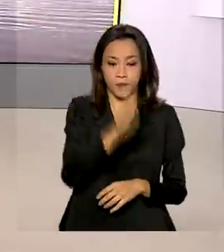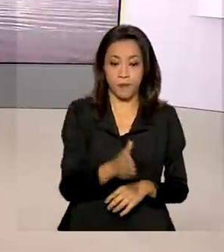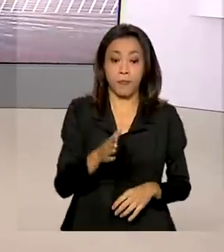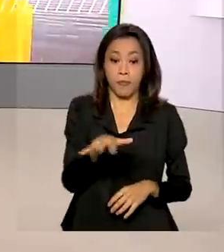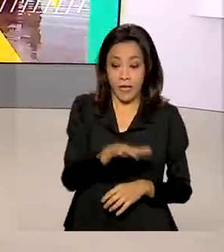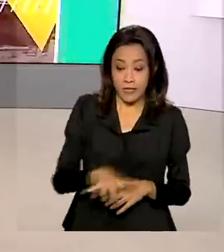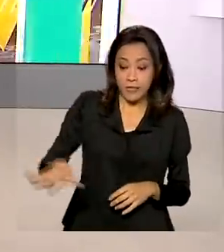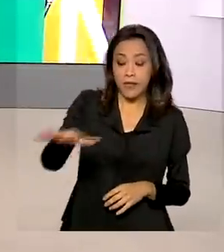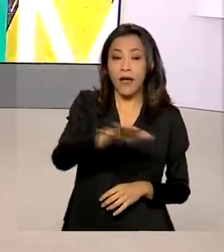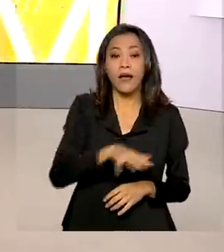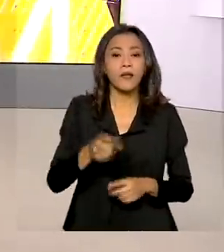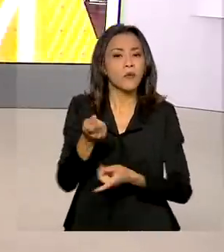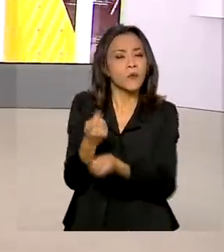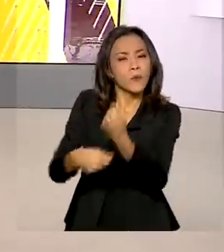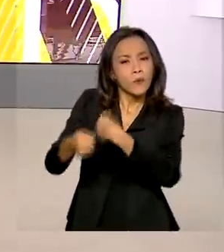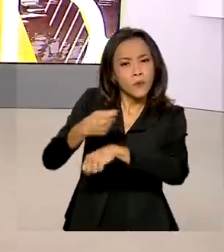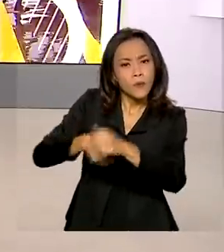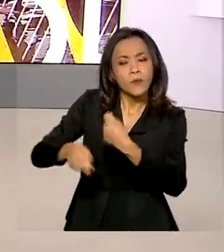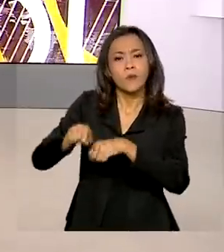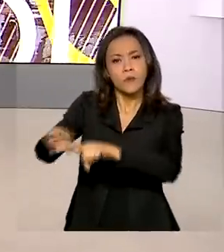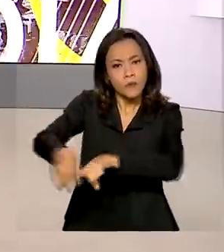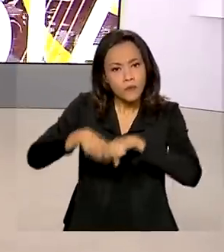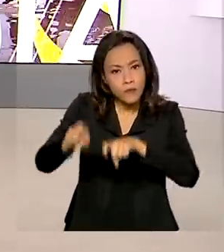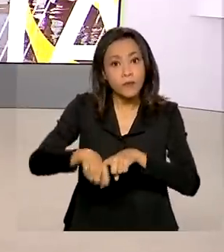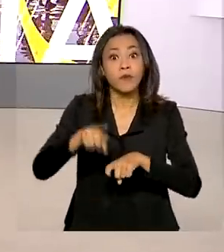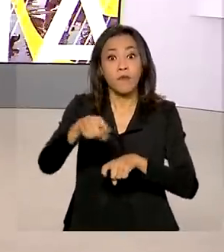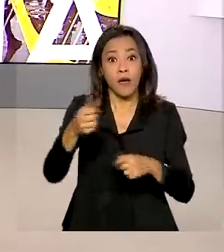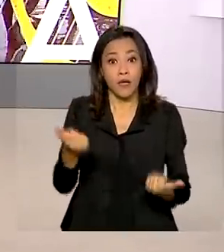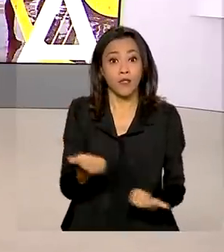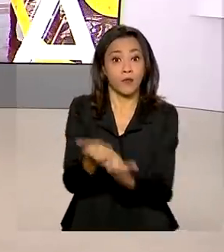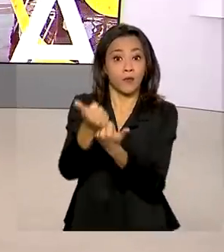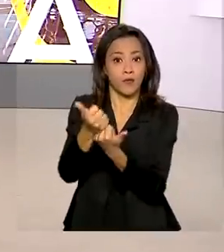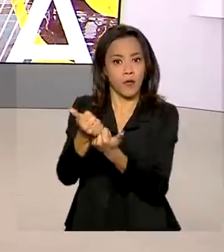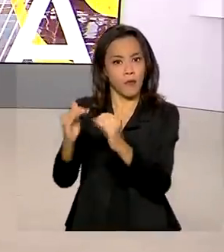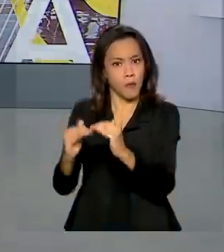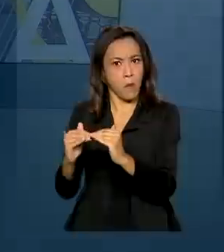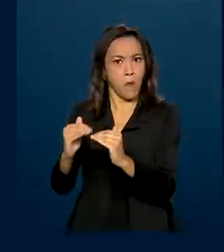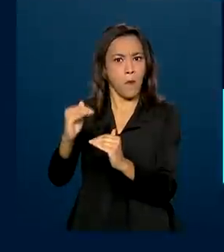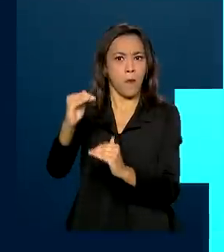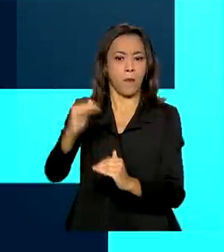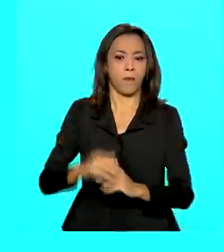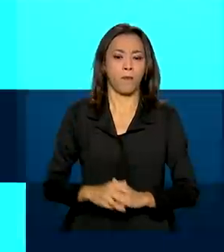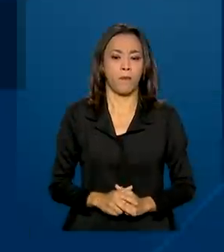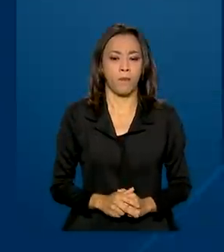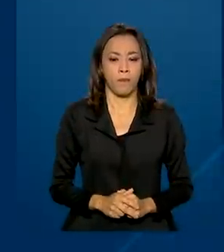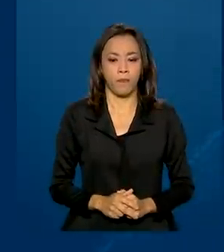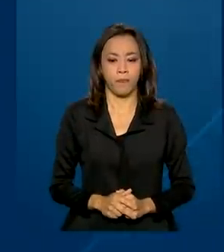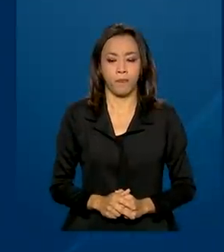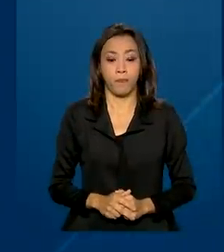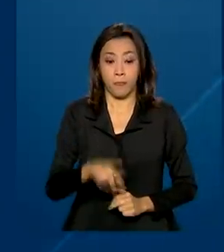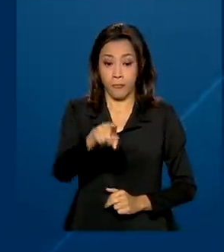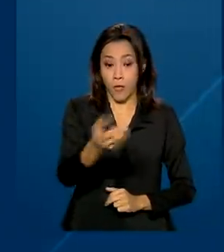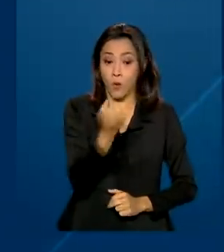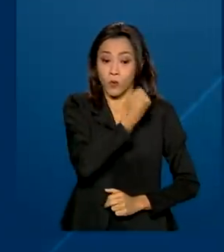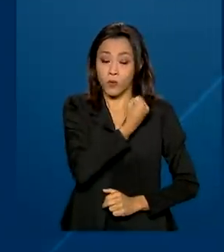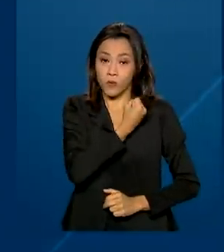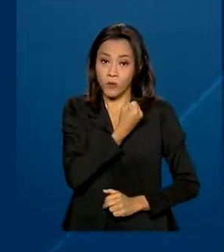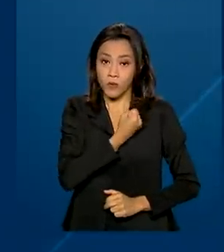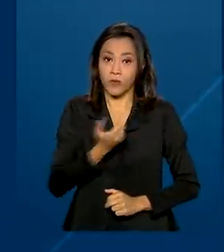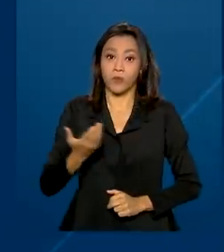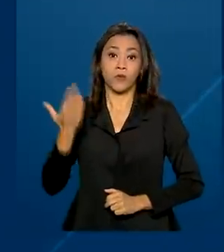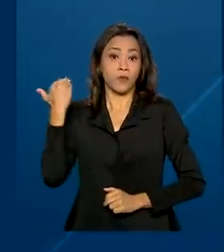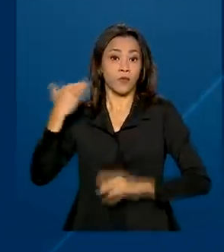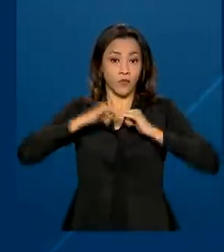ajudando o país a retomar o patamar de crescimento de antes da pandemia. Os números divulgados pelo IBGE